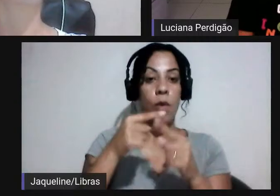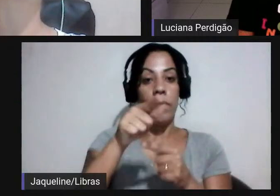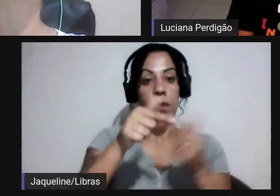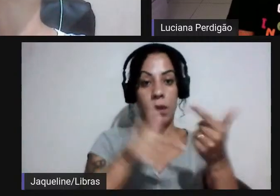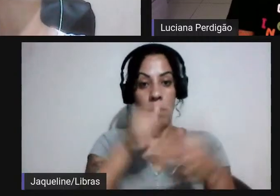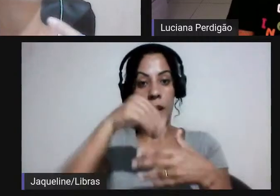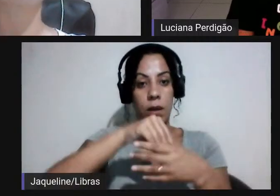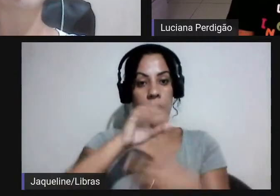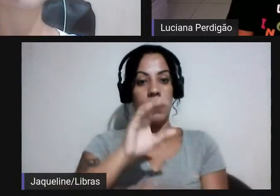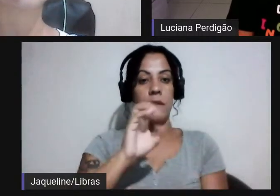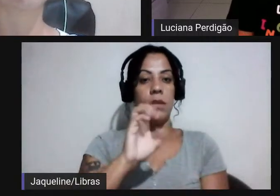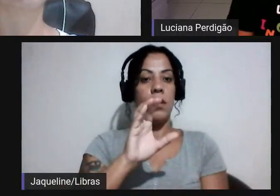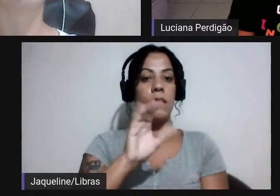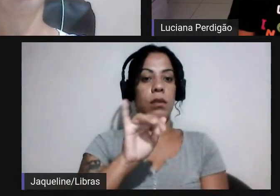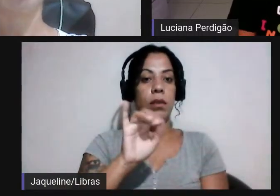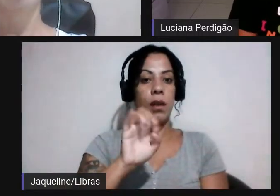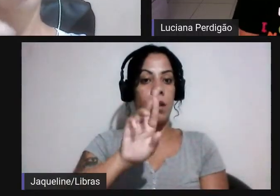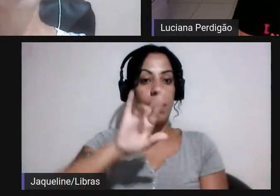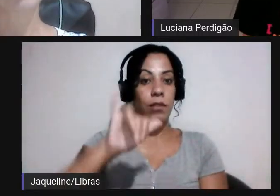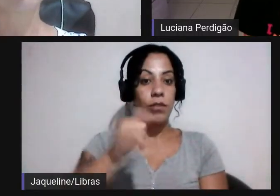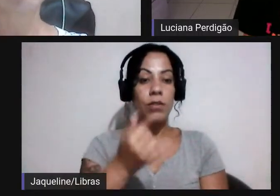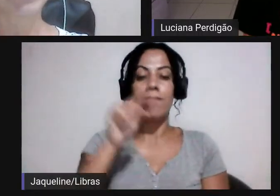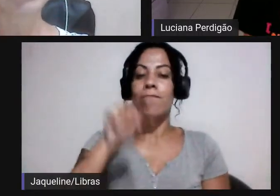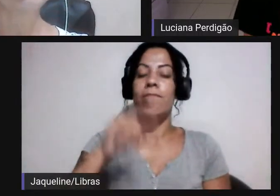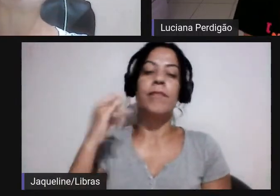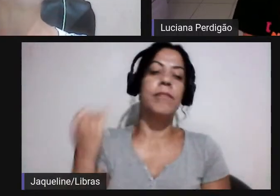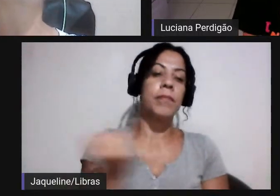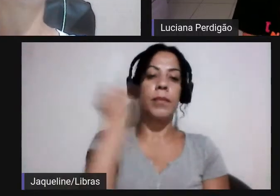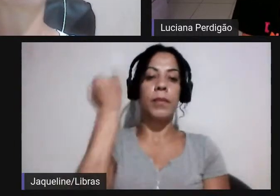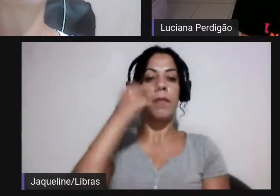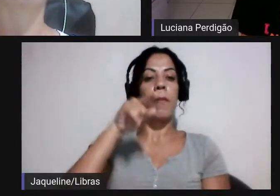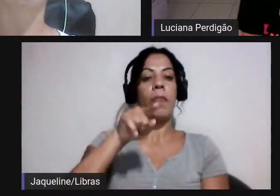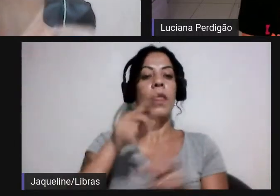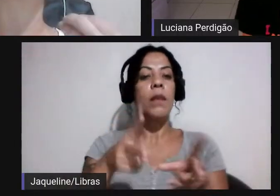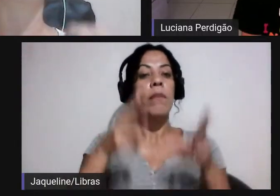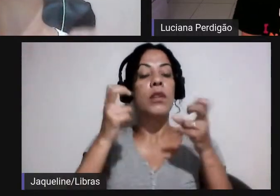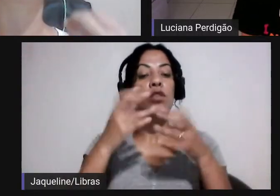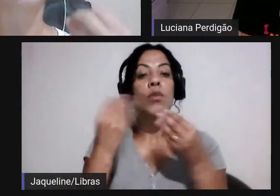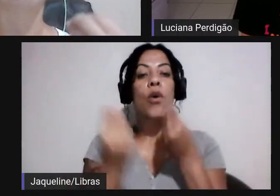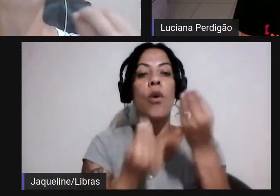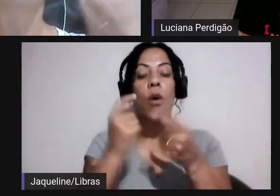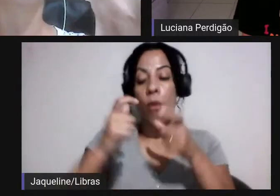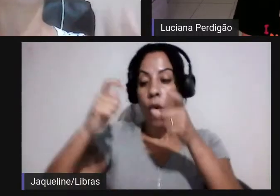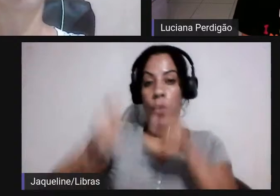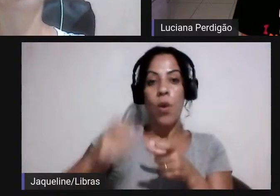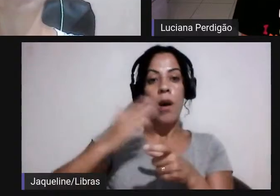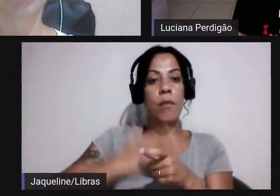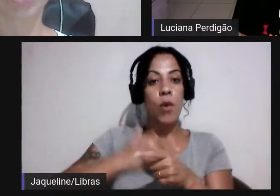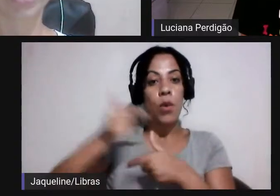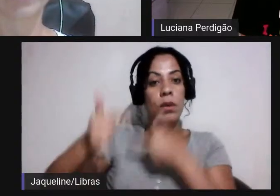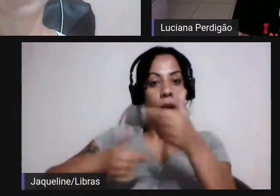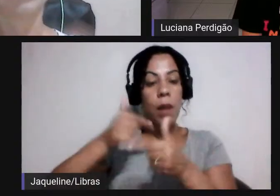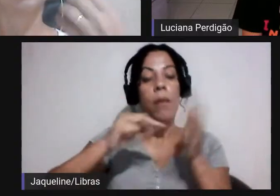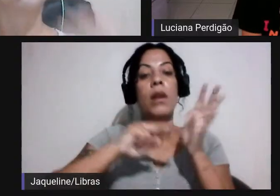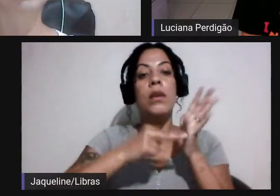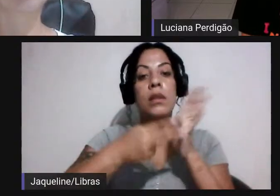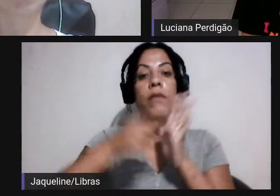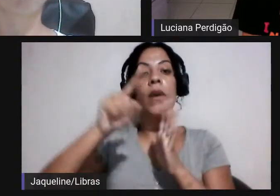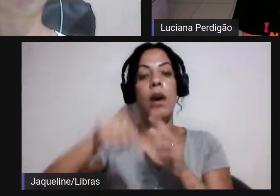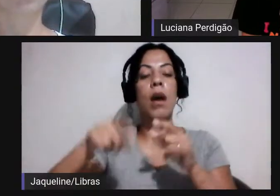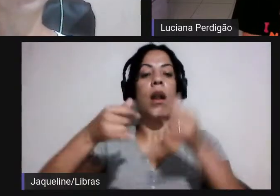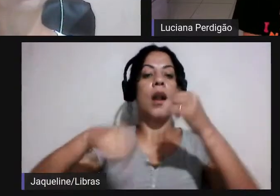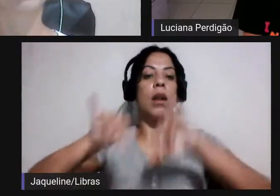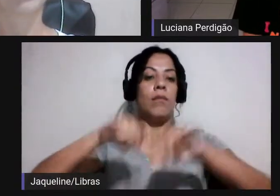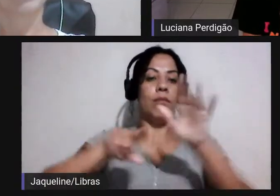quanto que é importante a gente perceber os nossos ambientes de trabalho como os nossos laboratórios de pesquisa. Eu